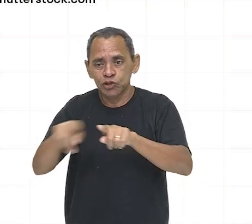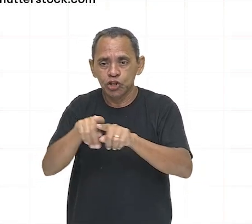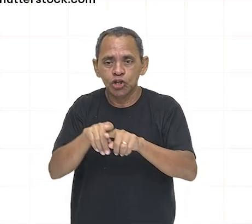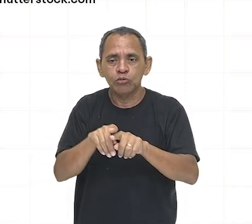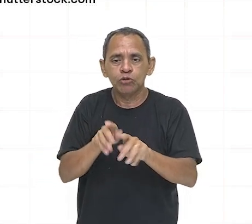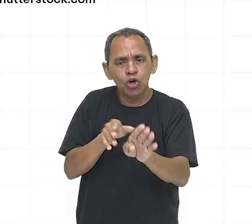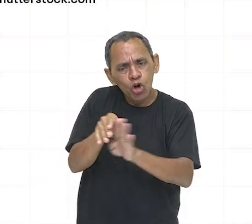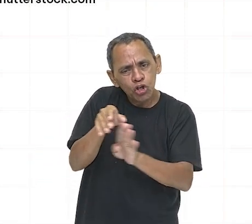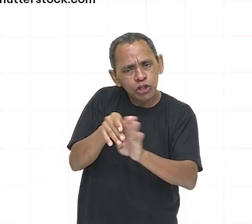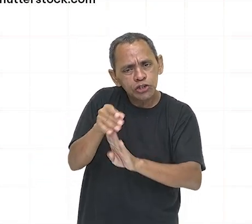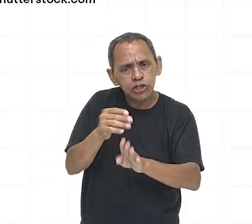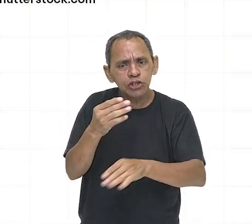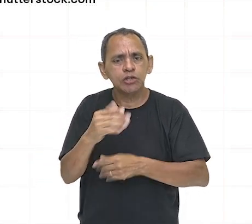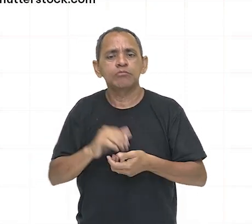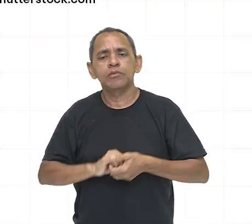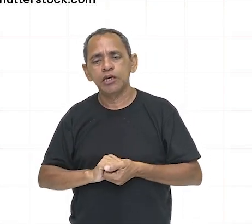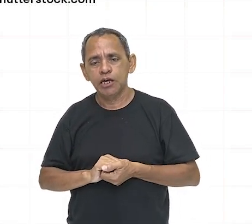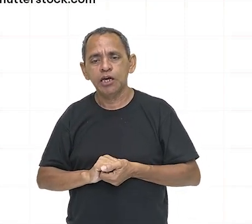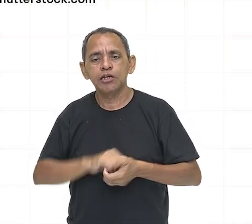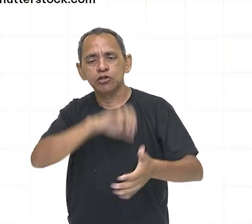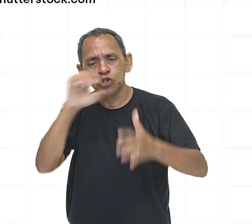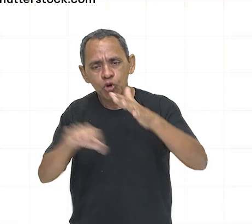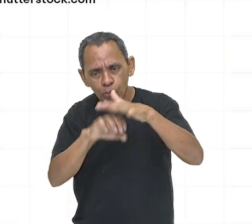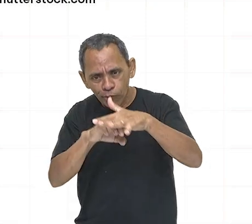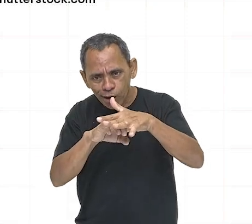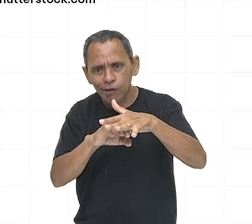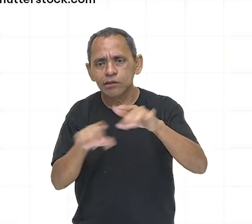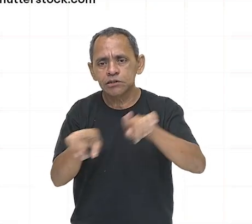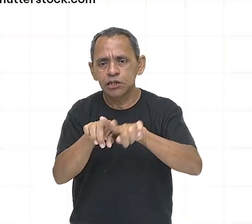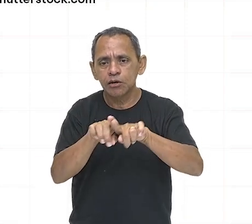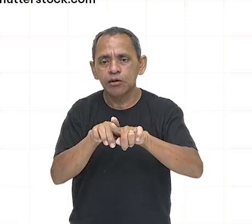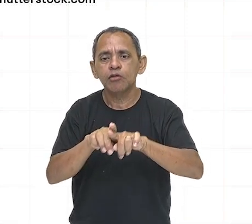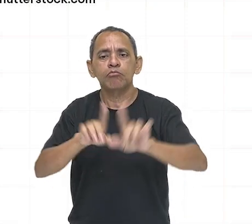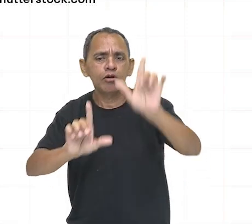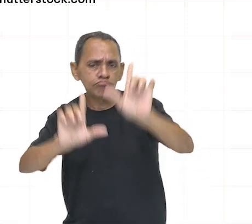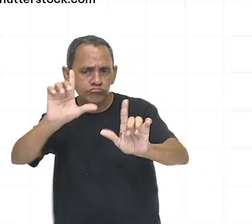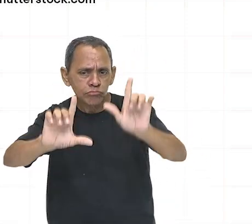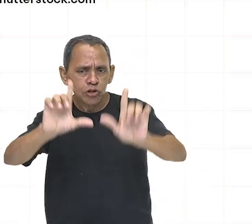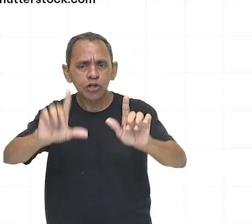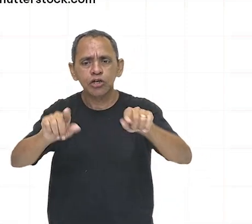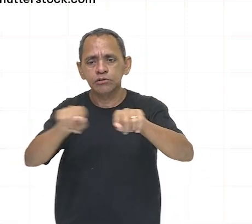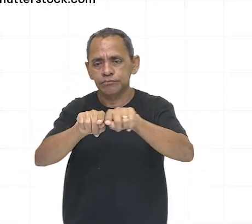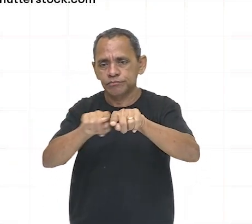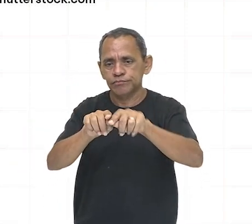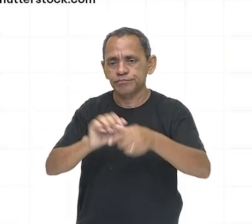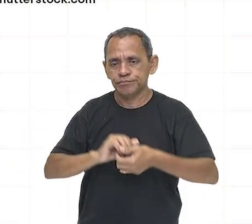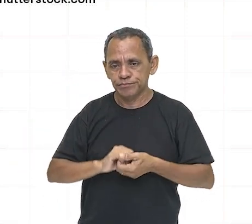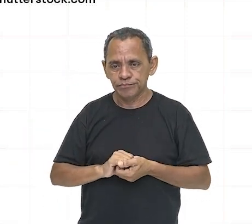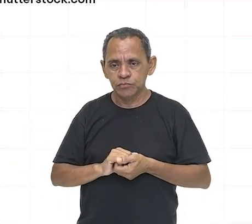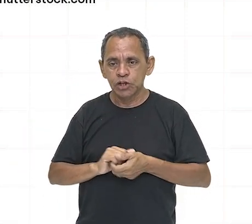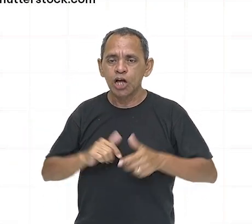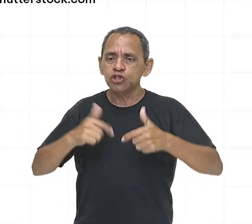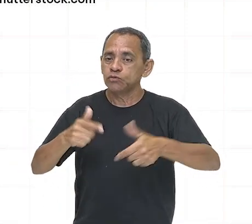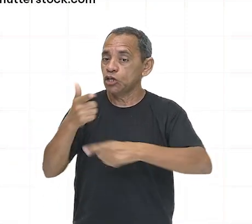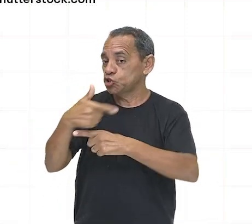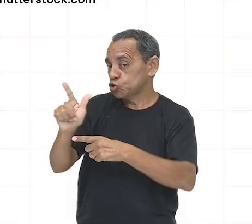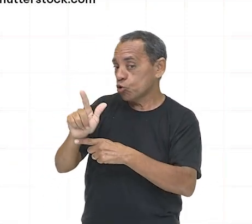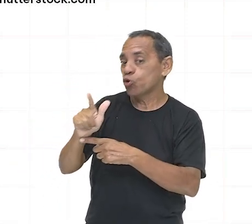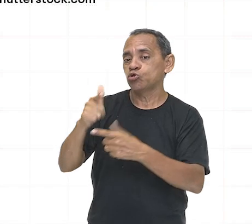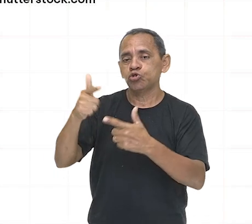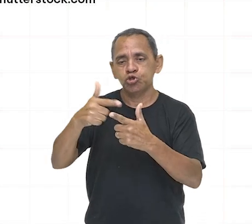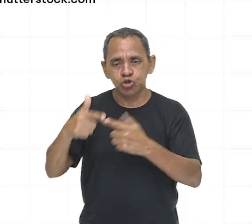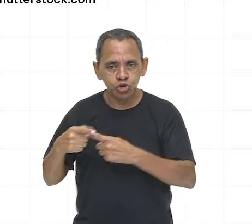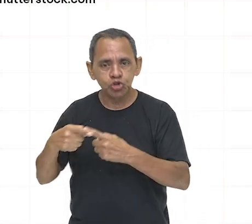consultoria empresarial, além de entretenimento, tá bom? Então, como a gente vai falar